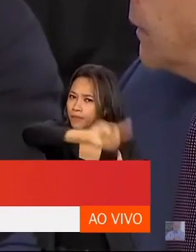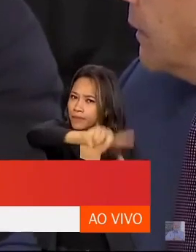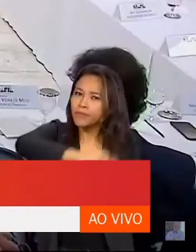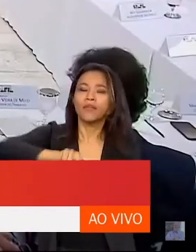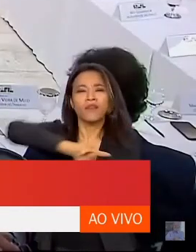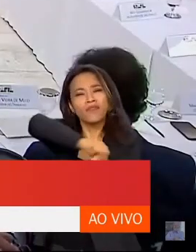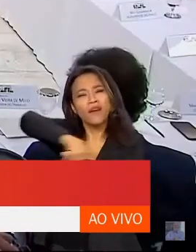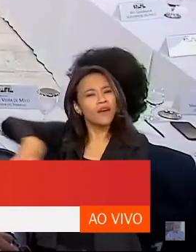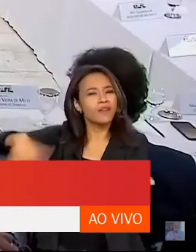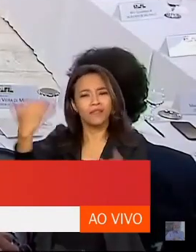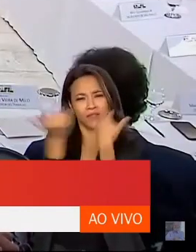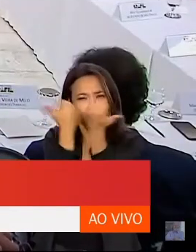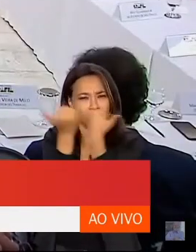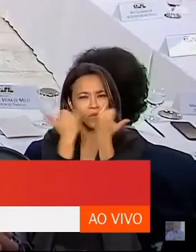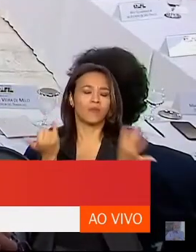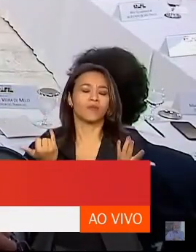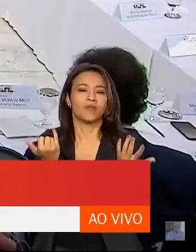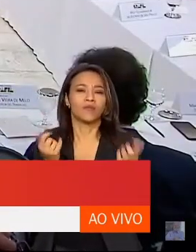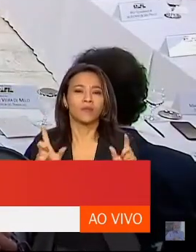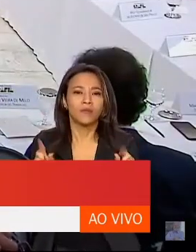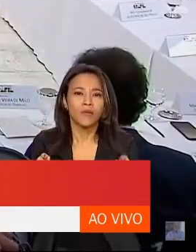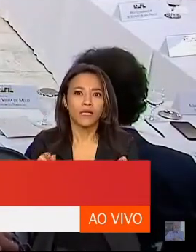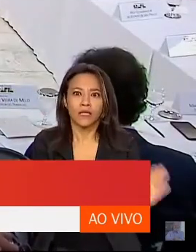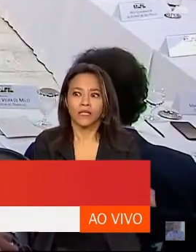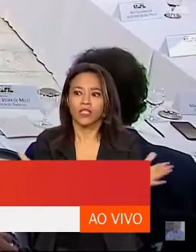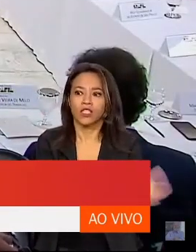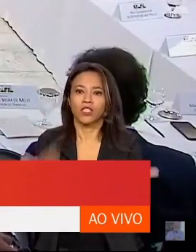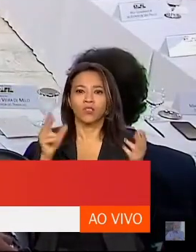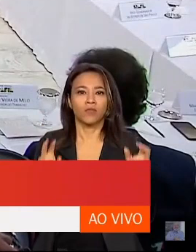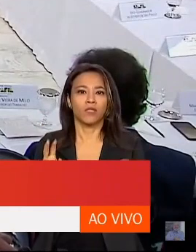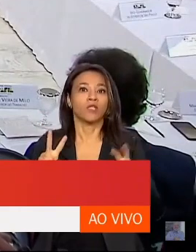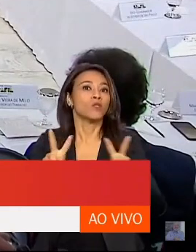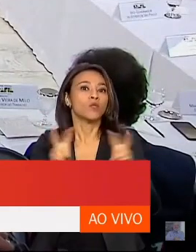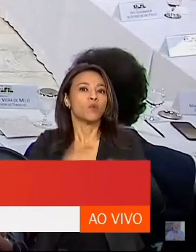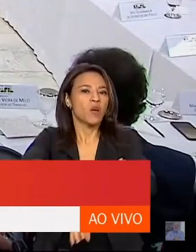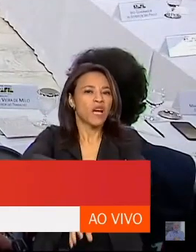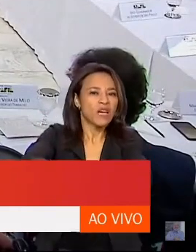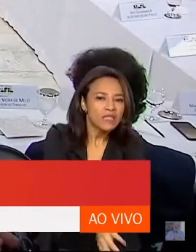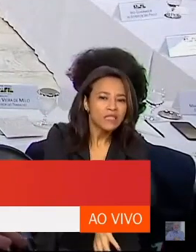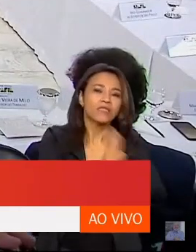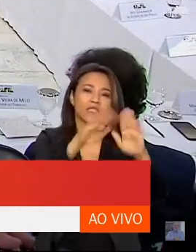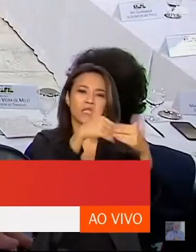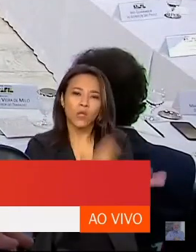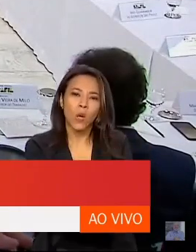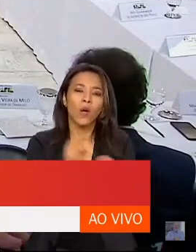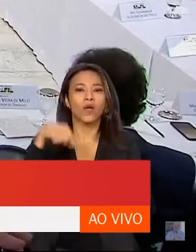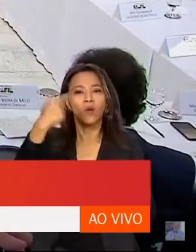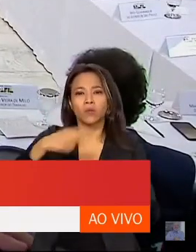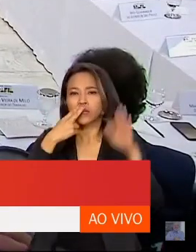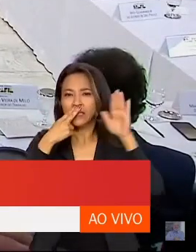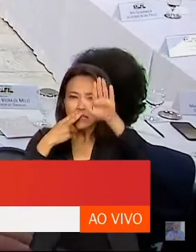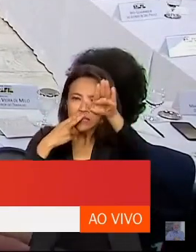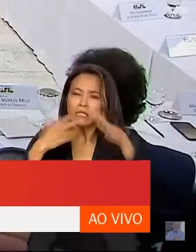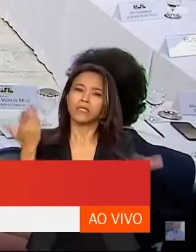milhares de notícias por dia, de mensagens incentivando o racismo na escola, o nazismo na escola, não é possível